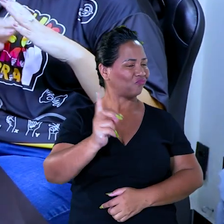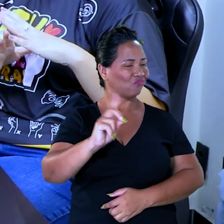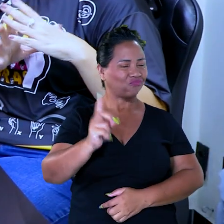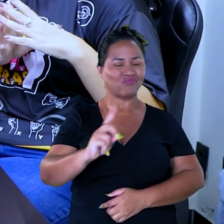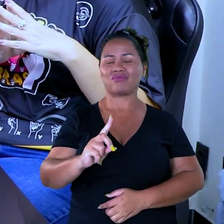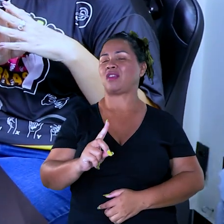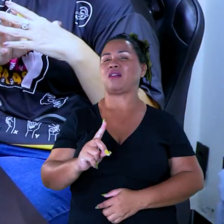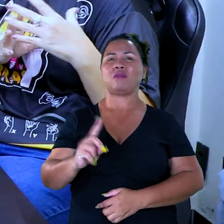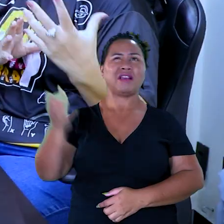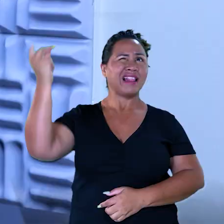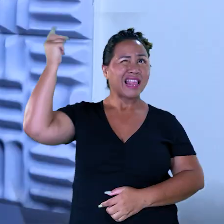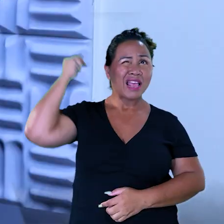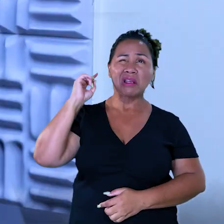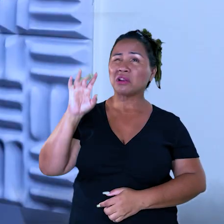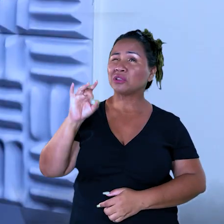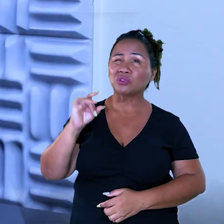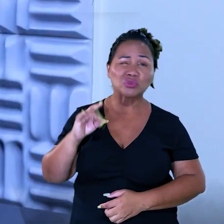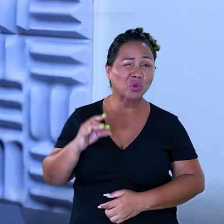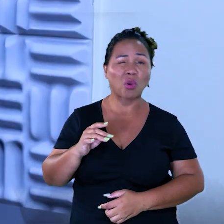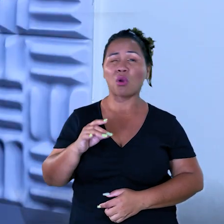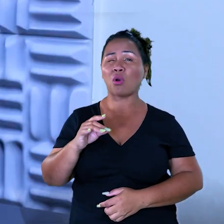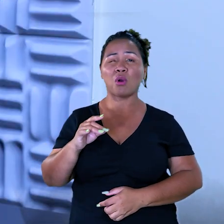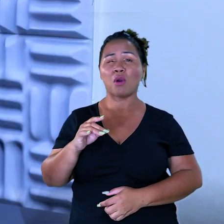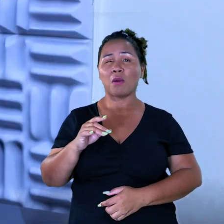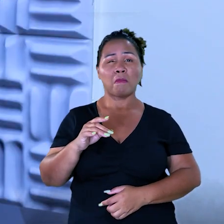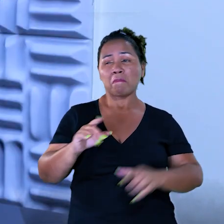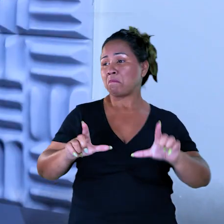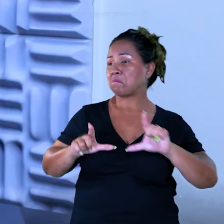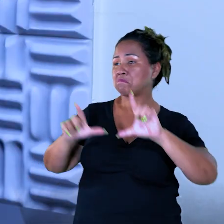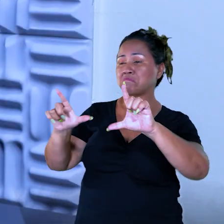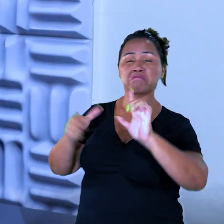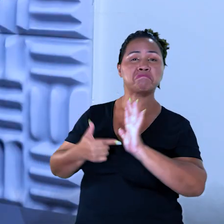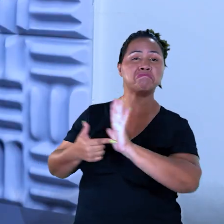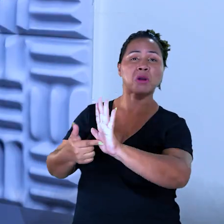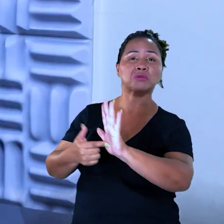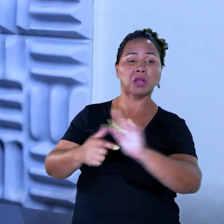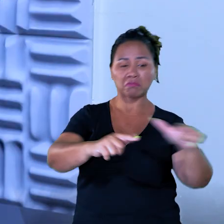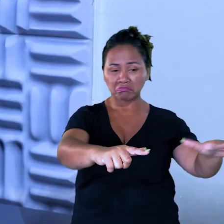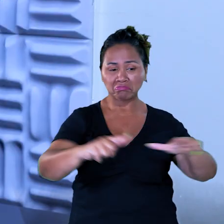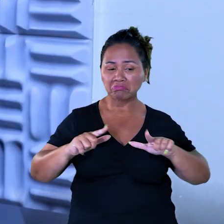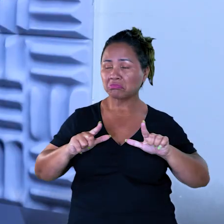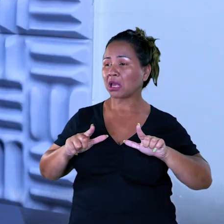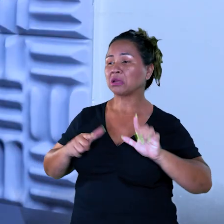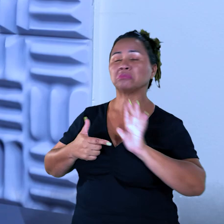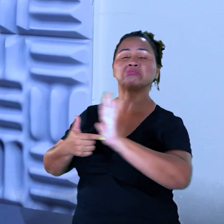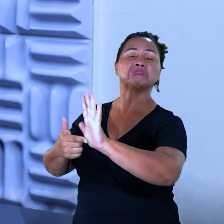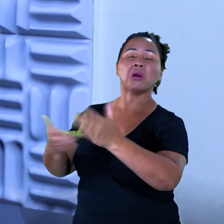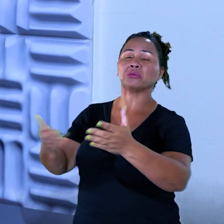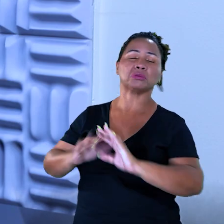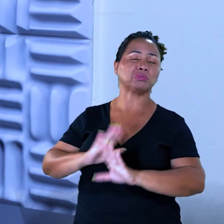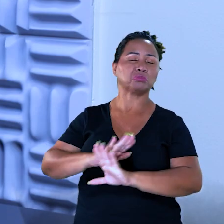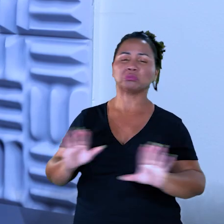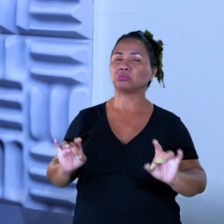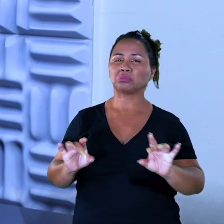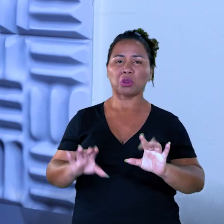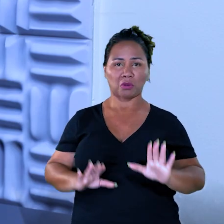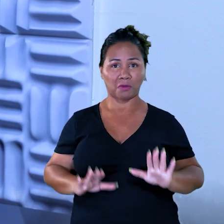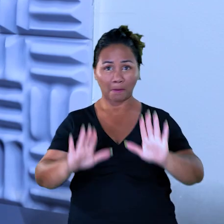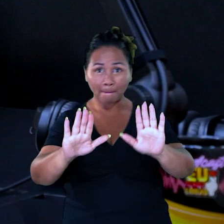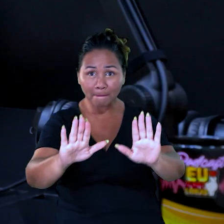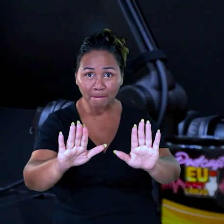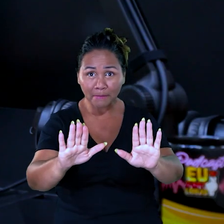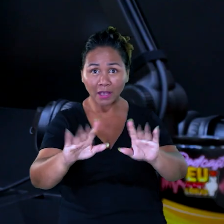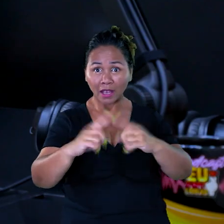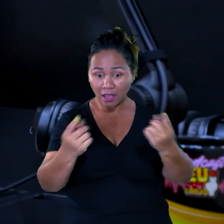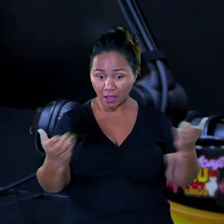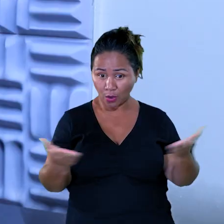já o existe, contrato já. temporário é um processo seletivo muito difícil, uma prova de concurso, né? E todo ano se faz, né, Lívia? Sim. Todo ano a gente tá lá,